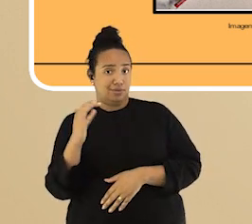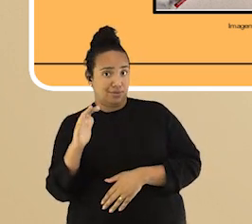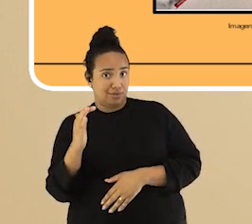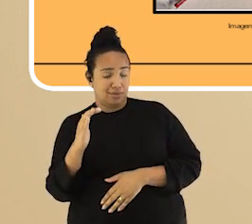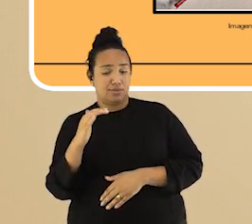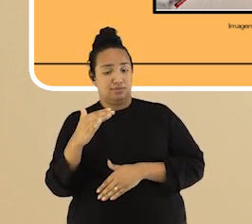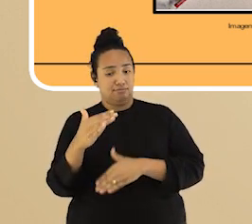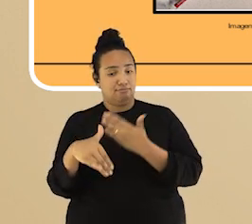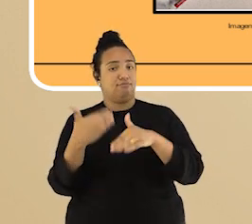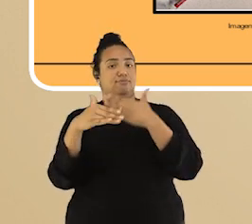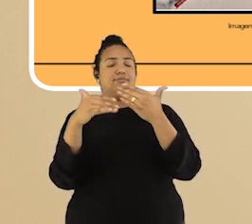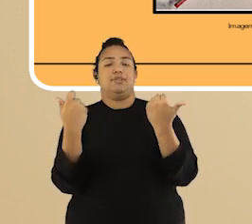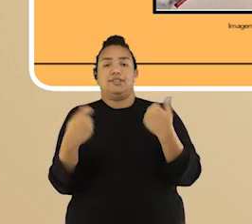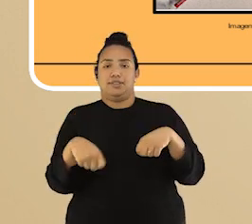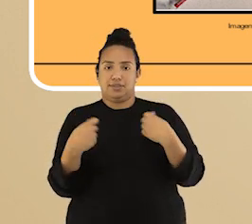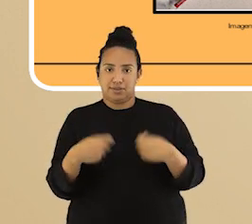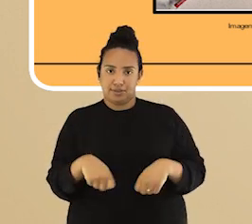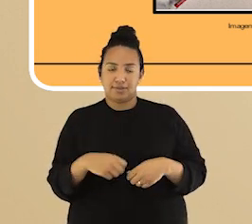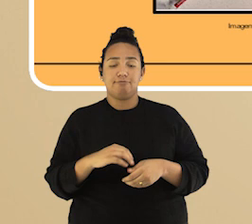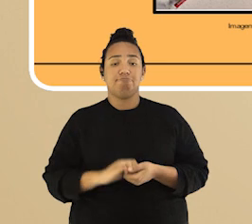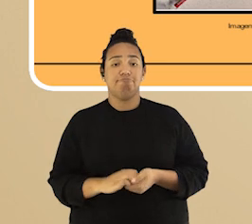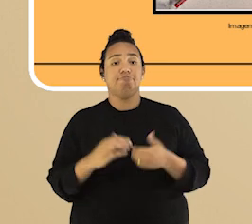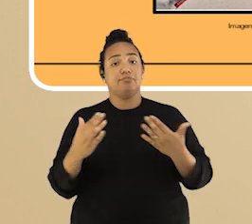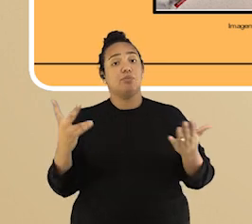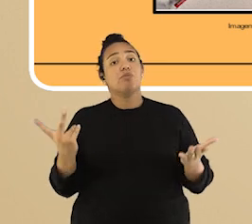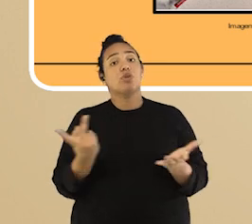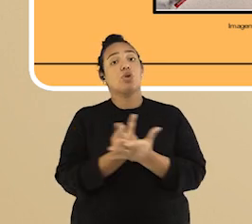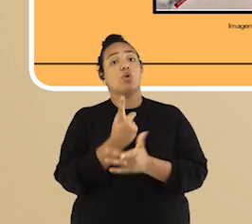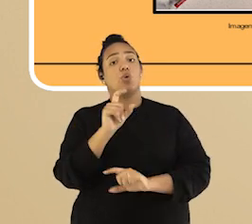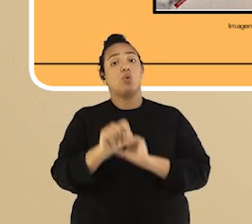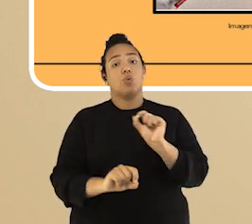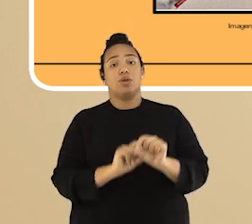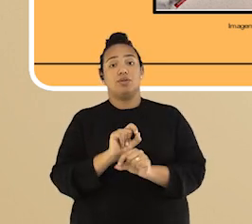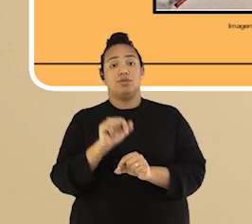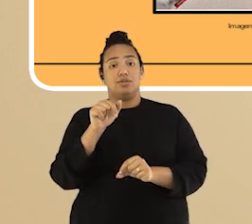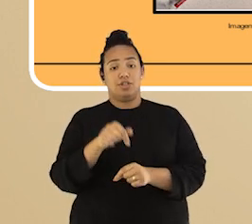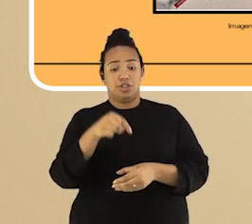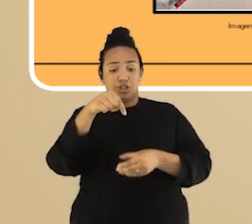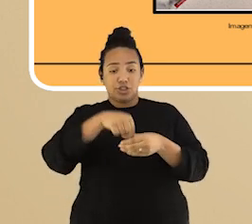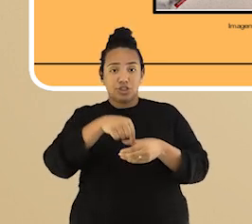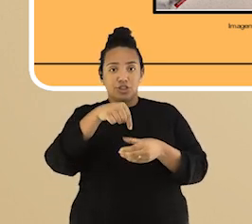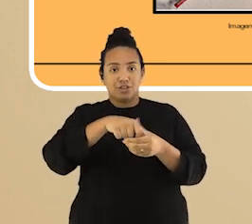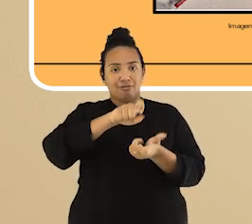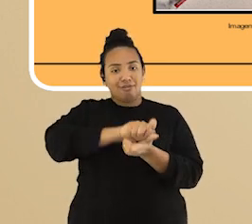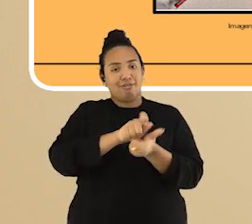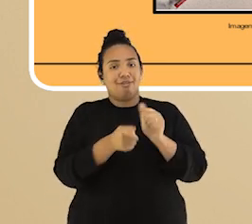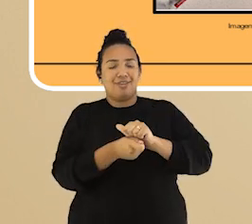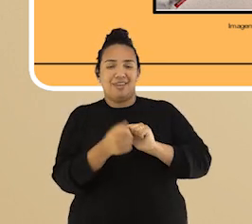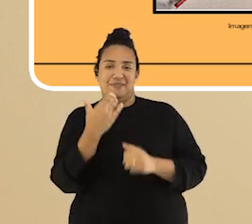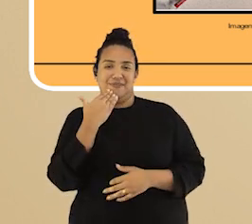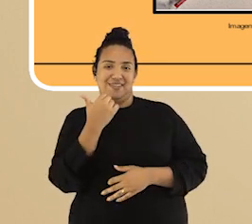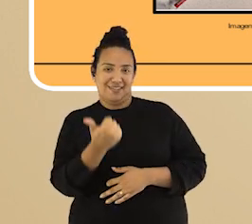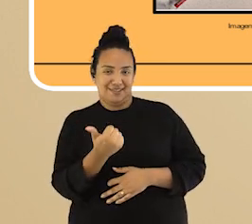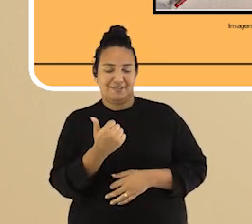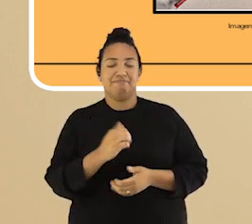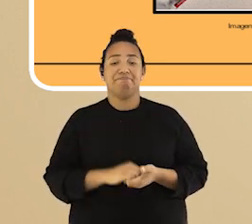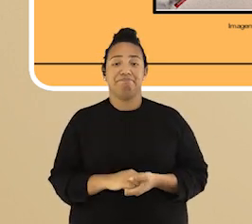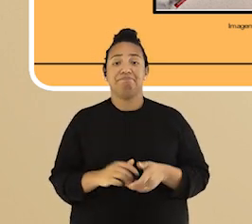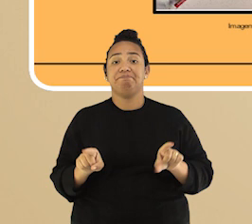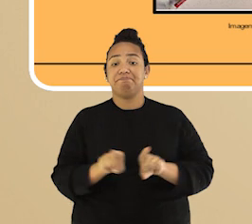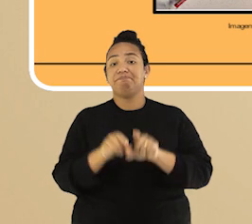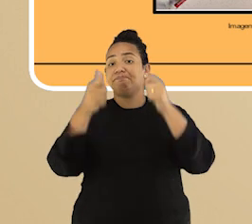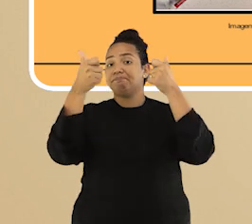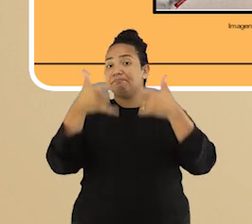da ciência, aonde ocorreu o aperfeiçoamento das tintas, por exemplo. Falamos também da